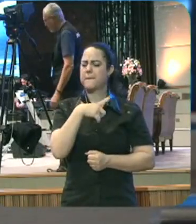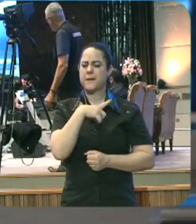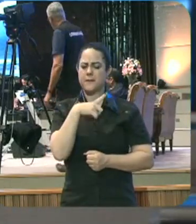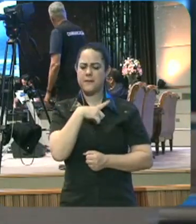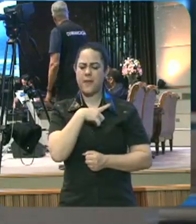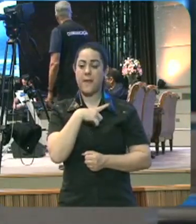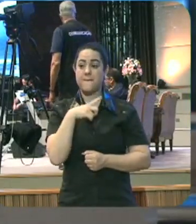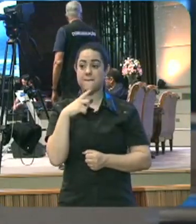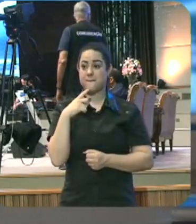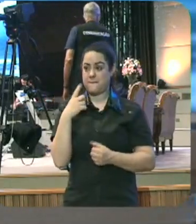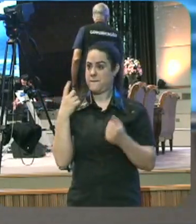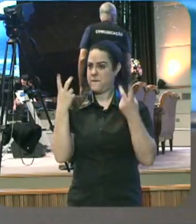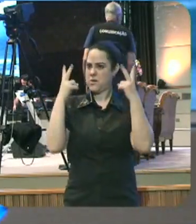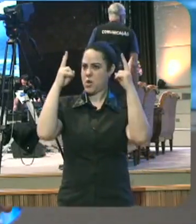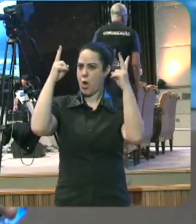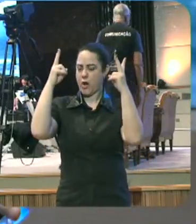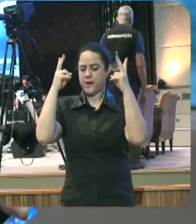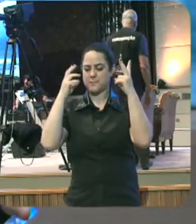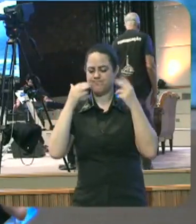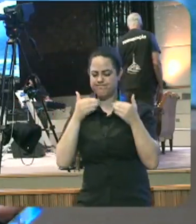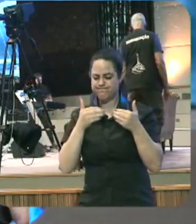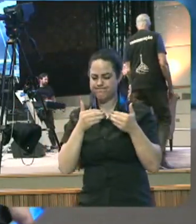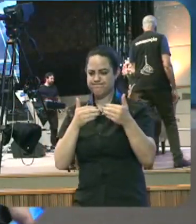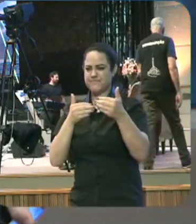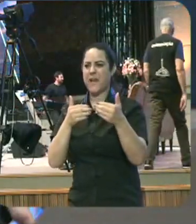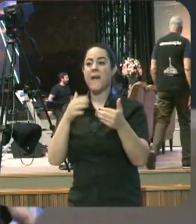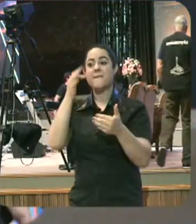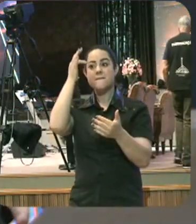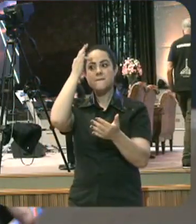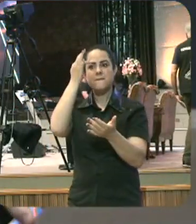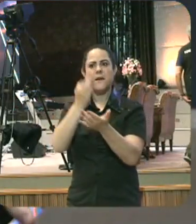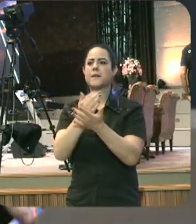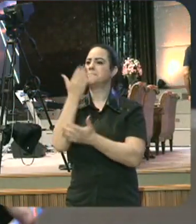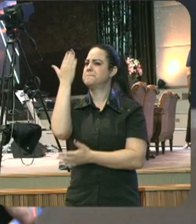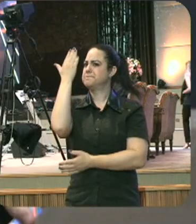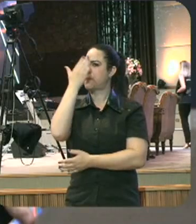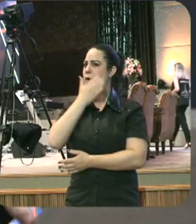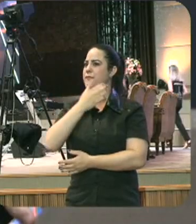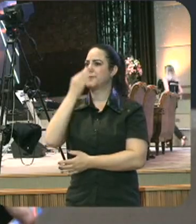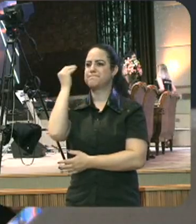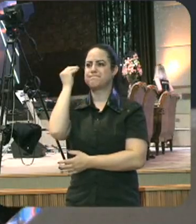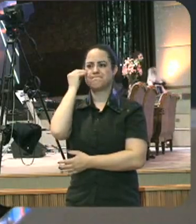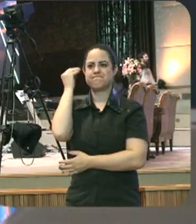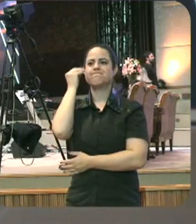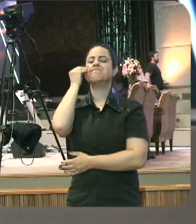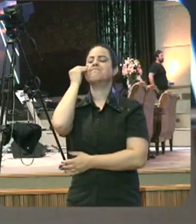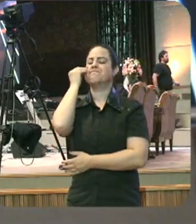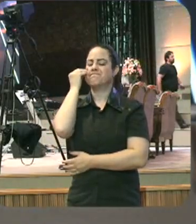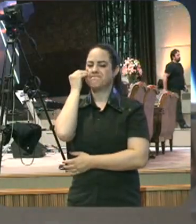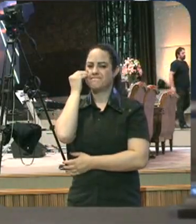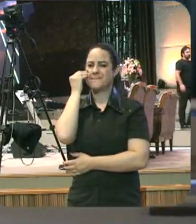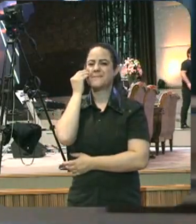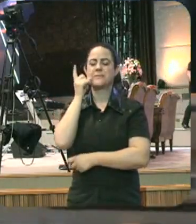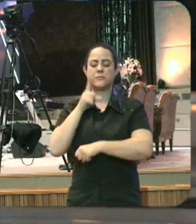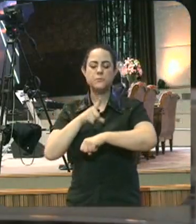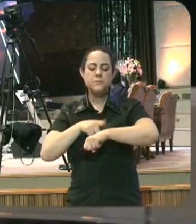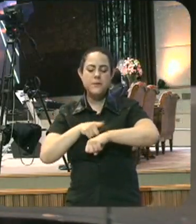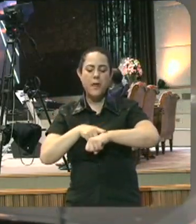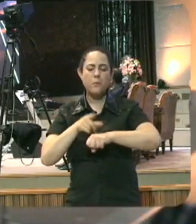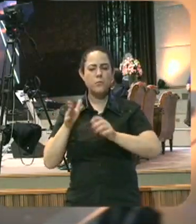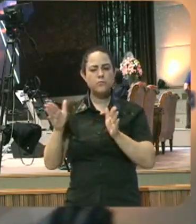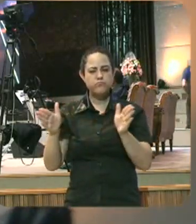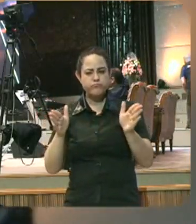rota da vitória, a nossa fé vai ser provada. E o tempo entre